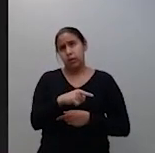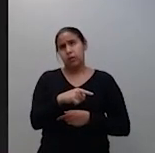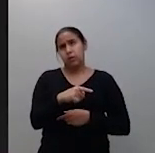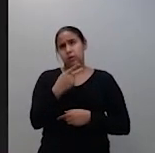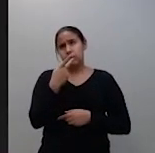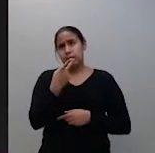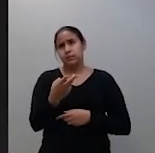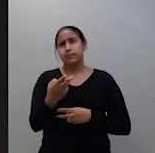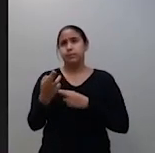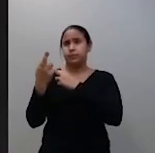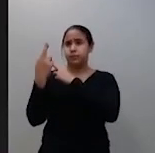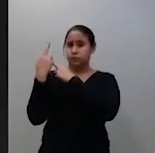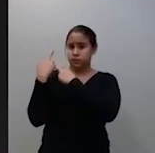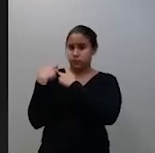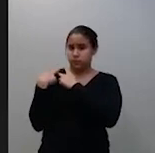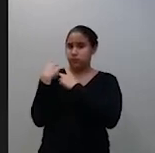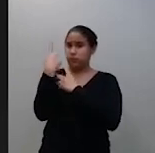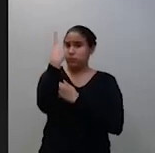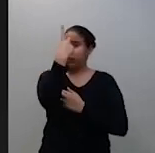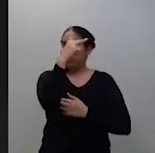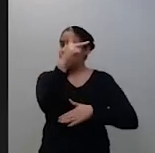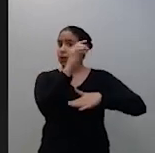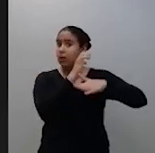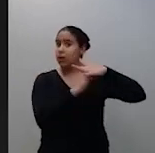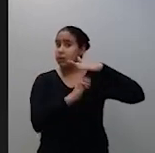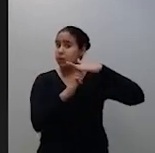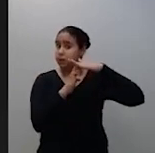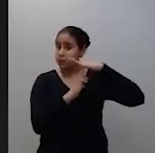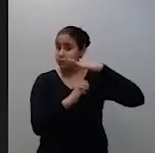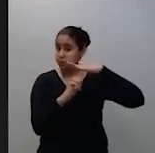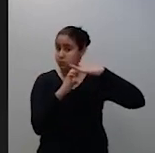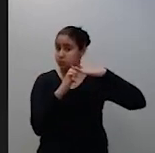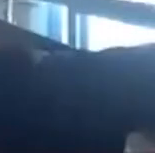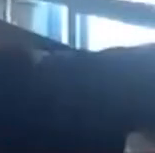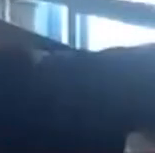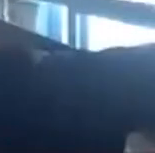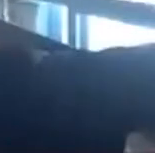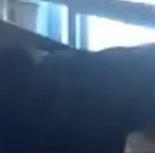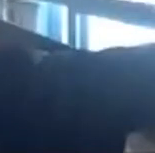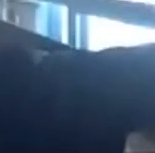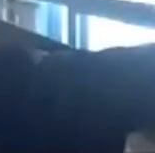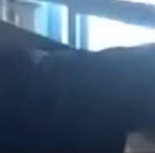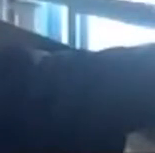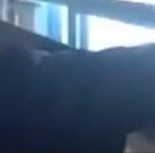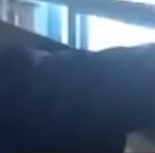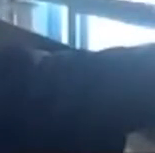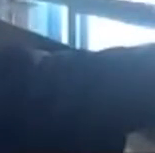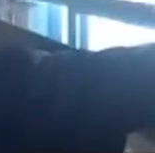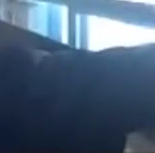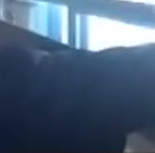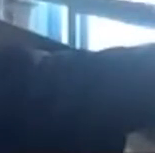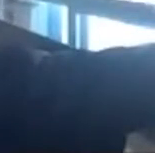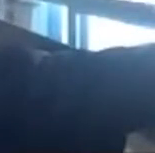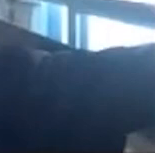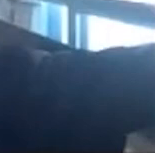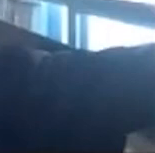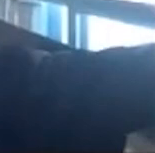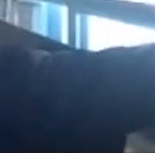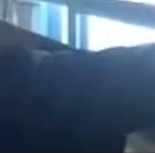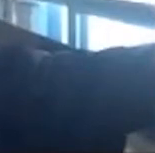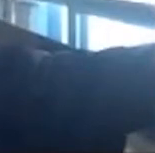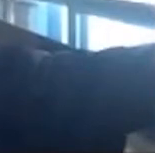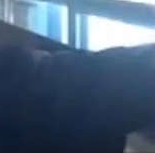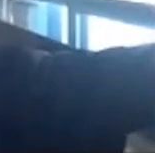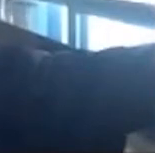vezes as indenizações de danos morais e estéticos decorrentes da mesma lesão e duas vezes também a pensão destinada